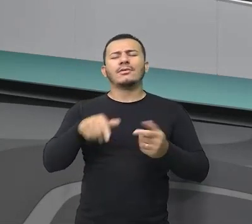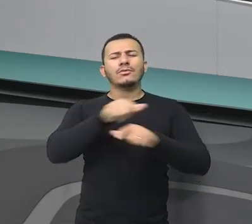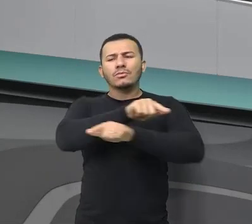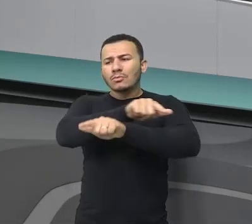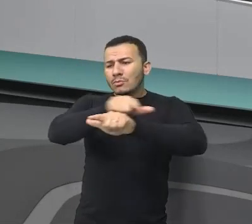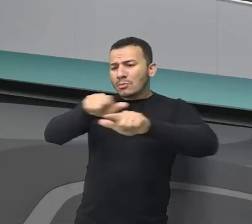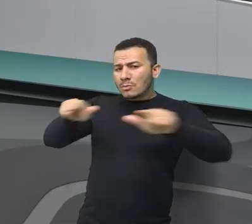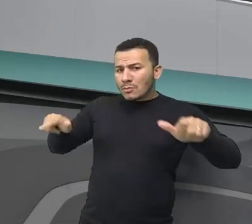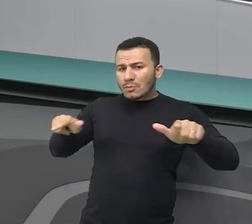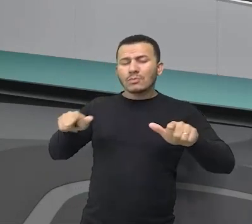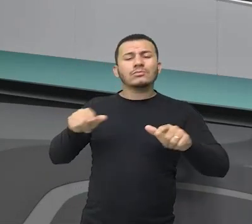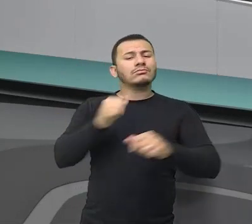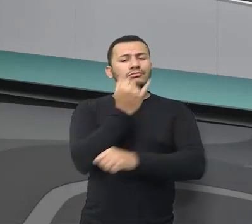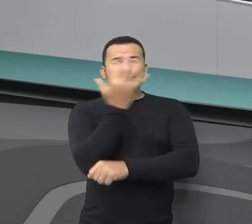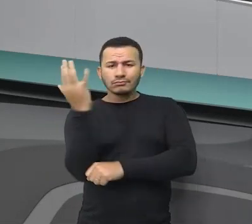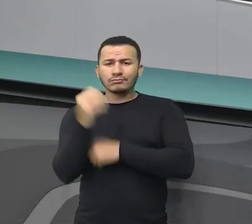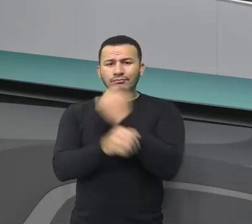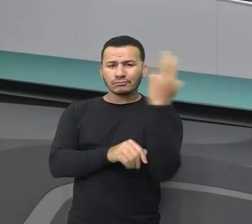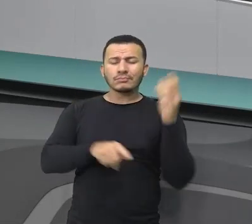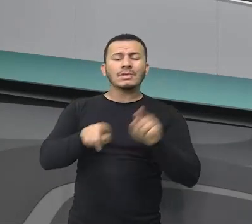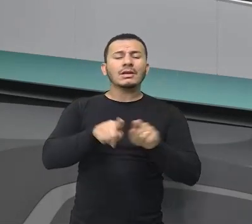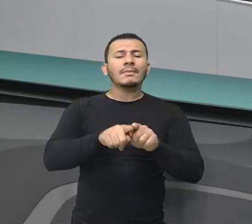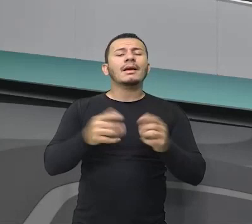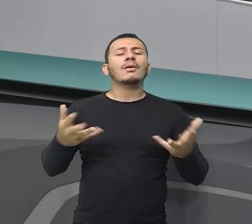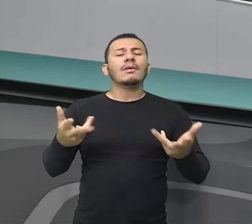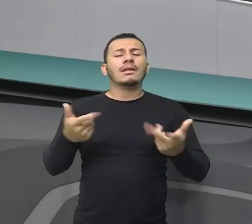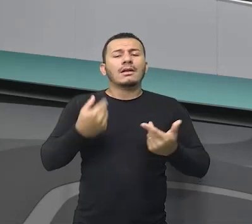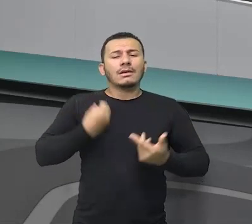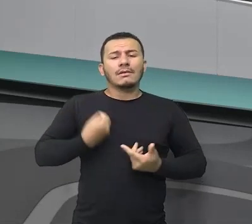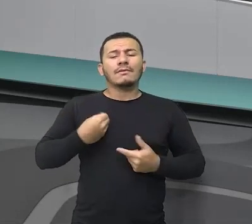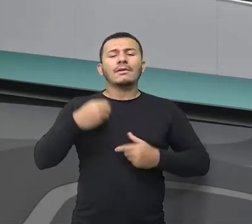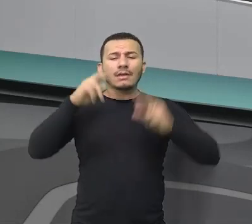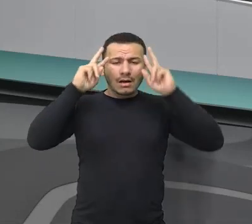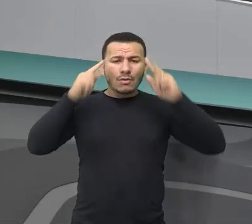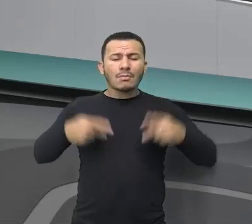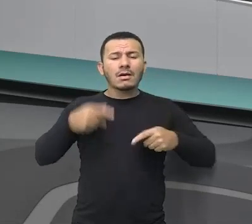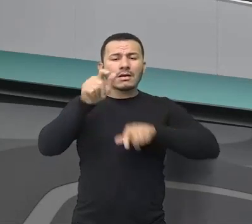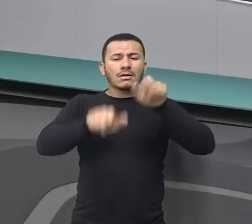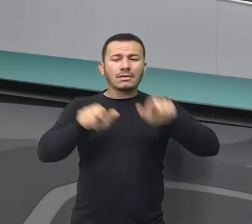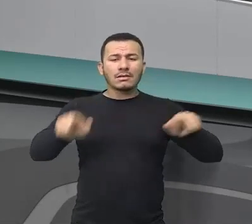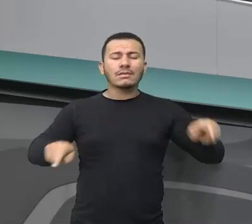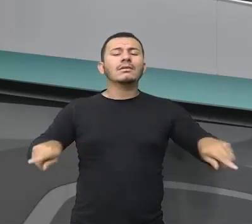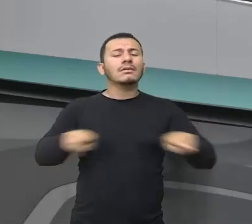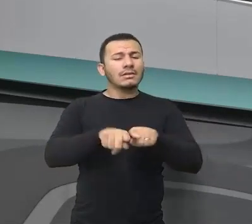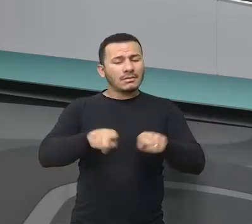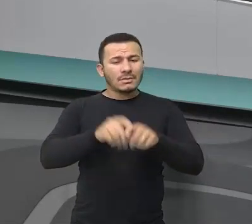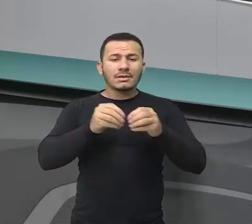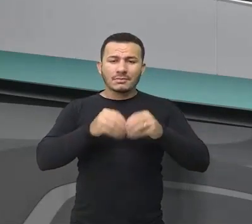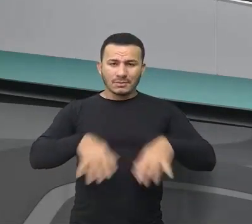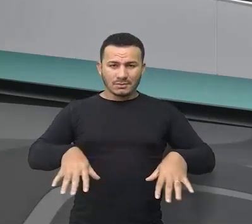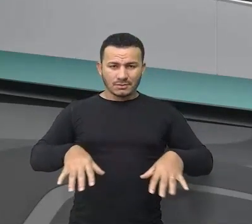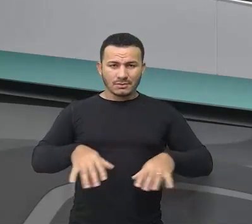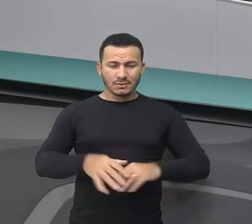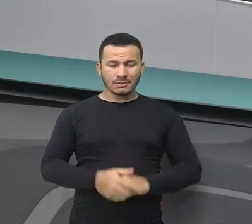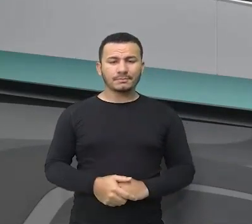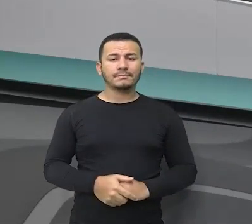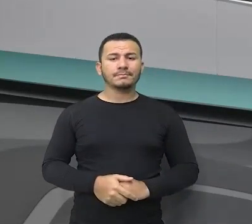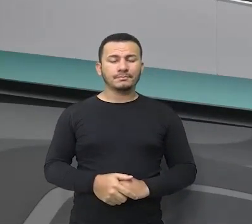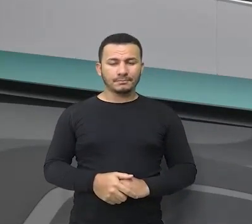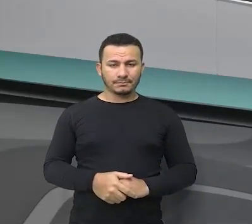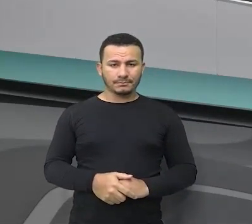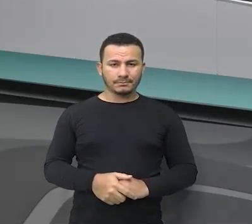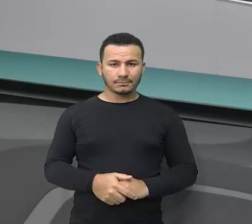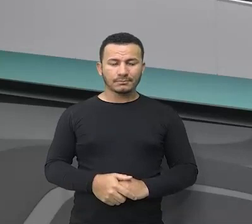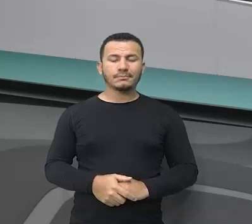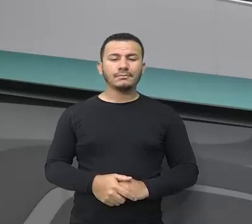do habitat, mas também a perda da qualidade de vida para nós, humanos. Por trás da